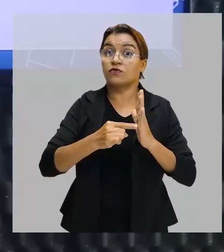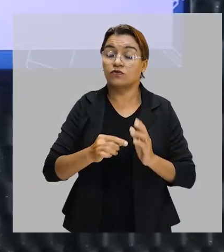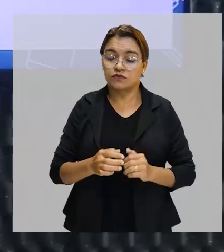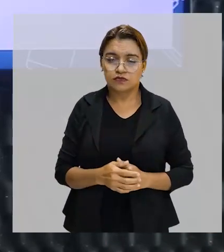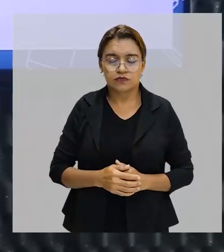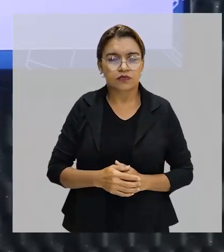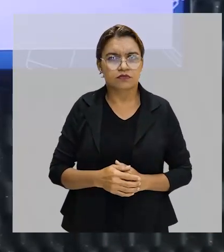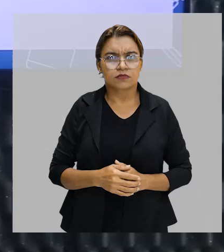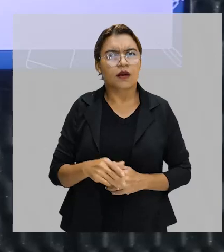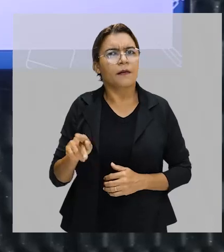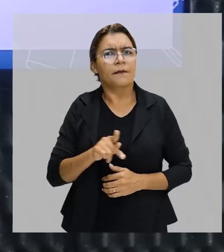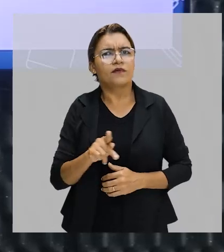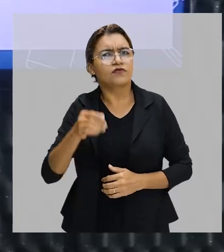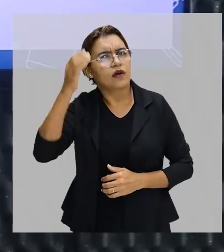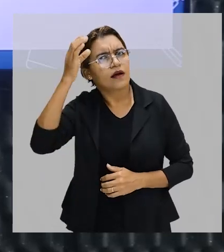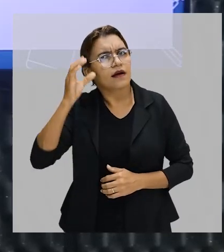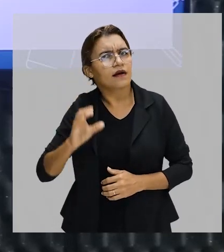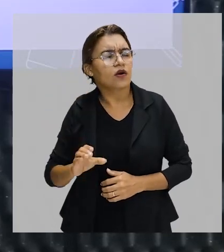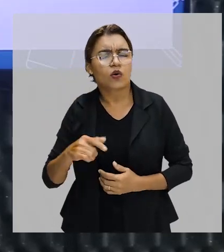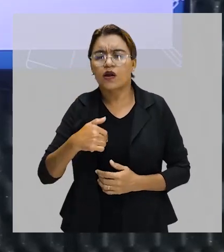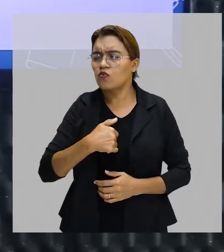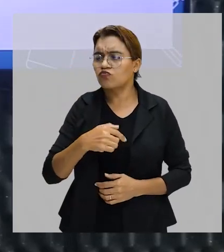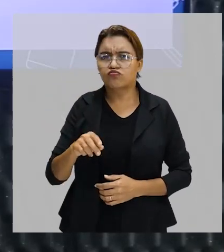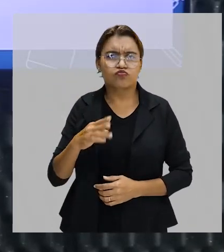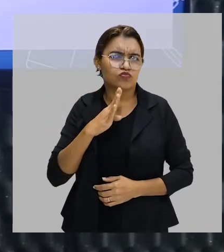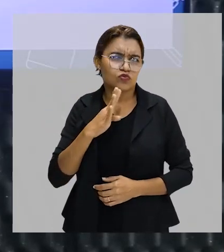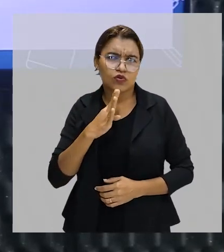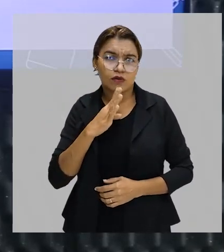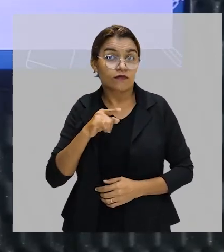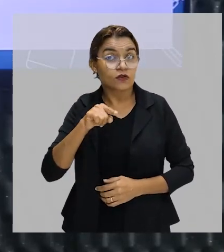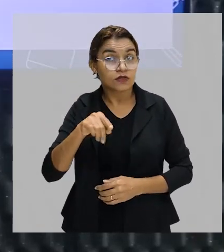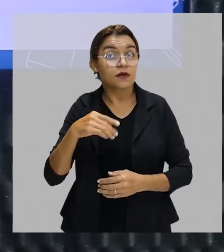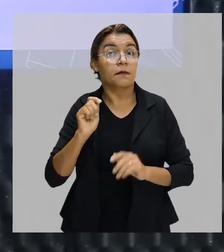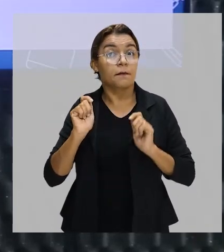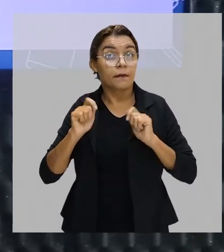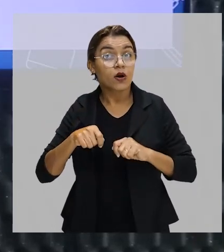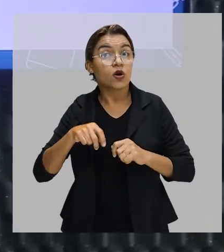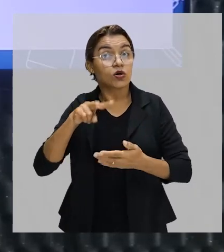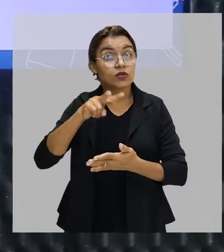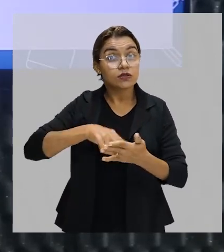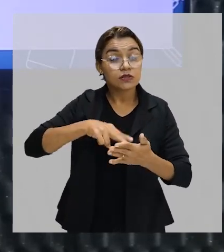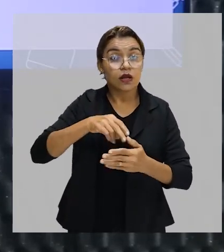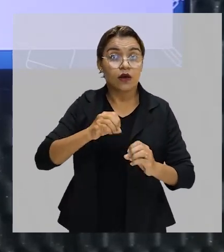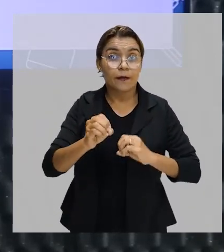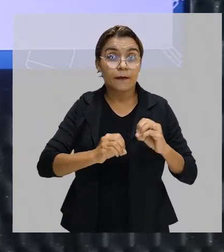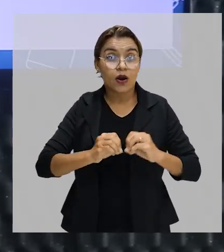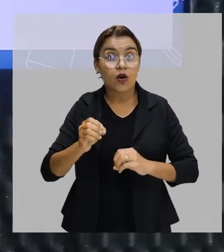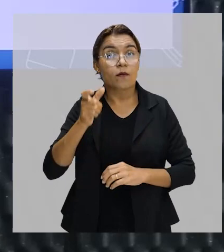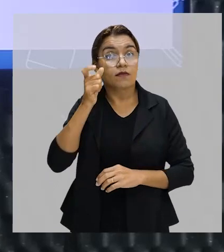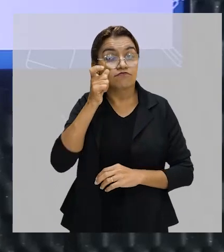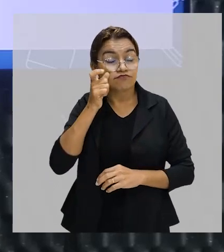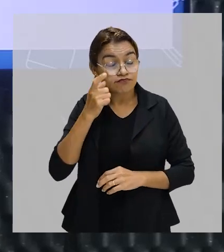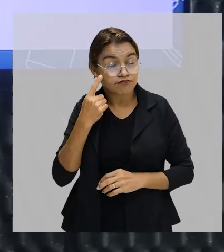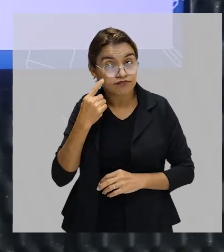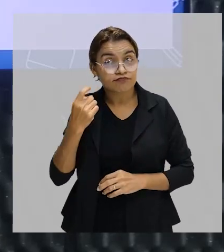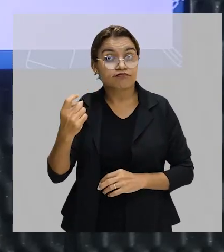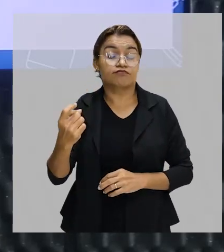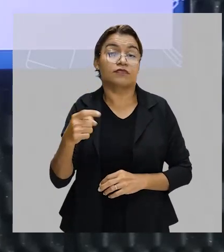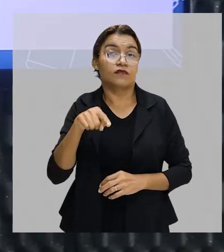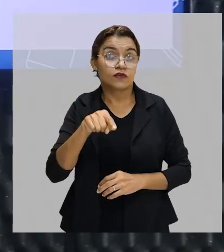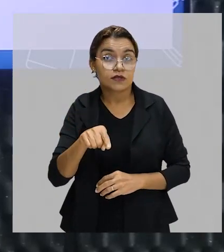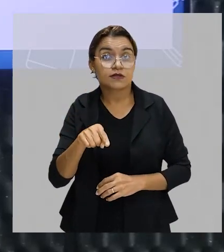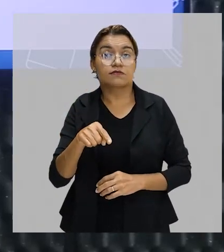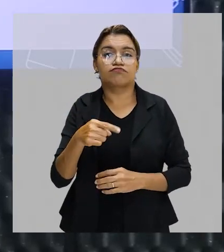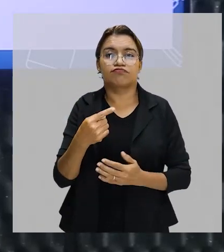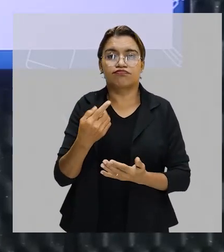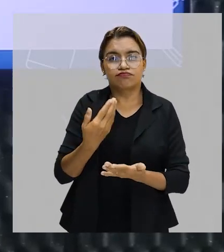eu não conheço. Então você pode ler. É uma obra muito legal, muito interessante, e você pode ler e